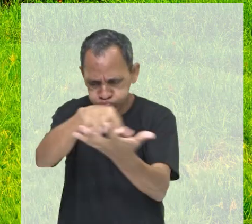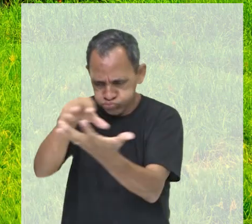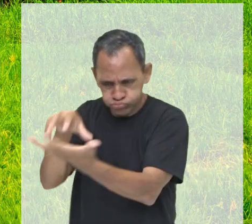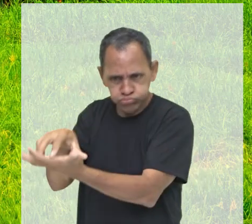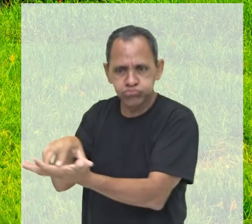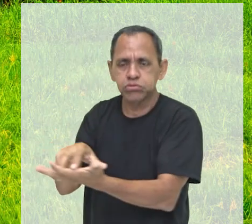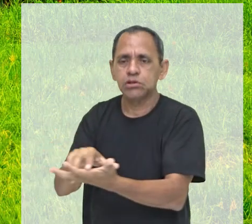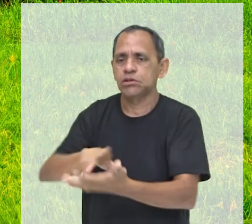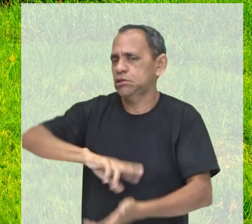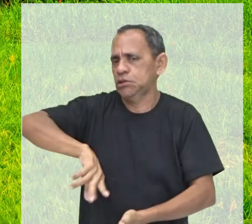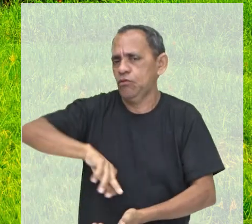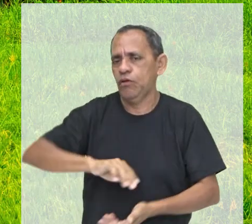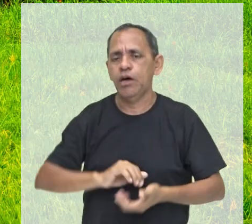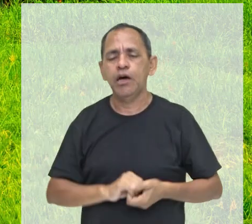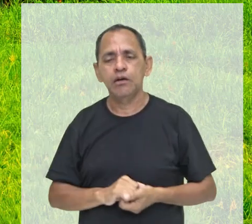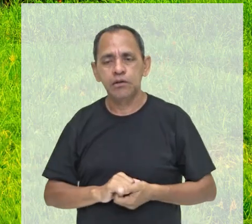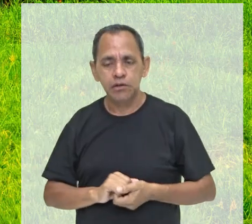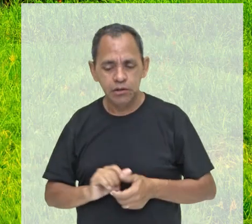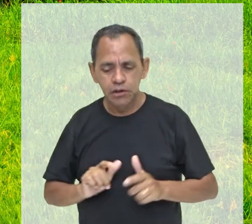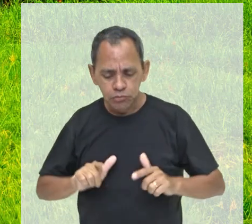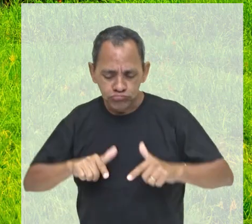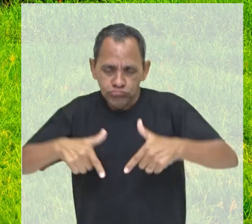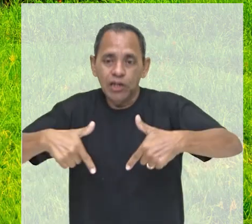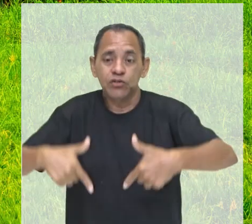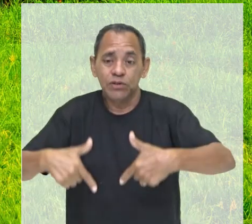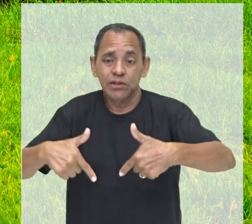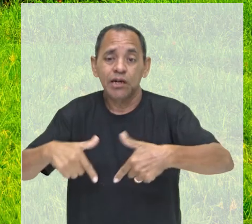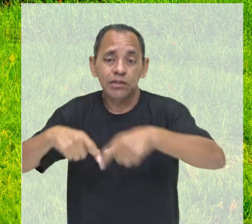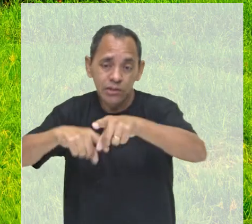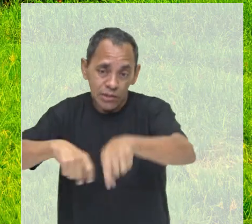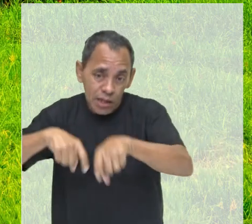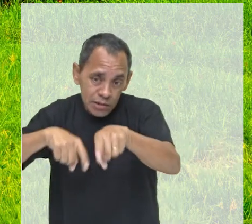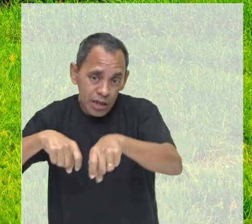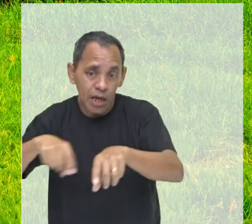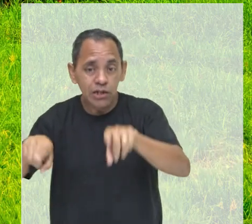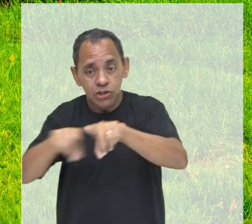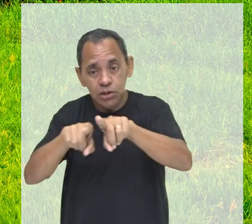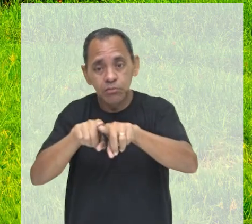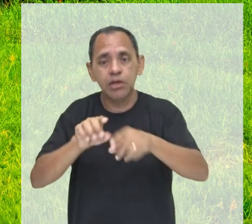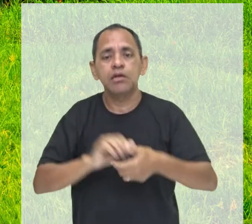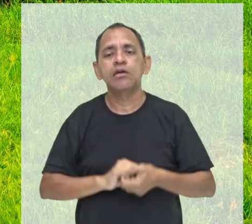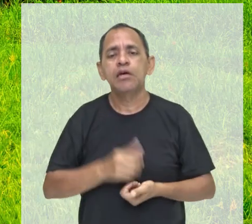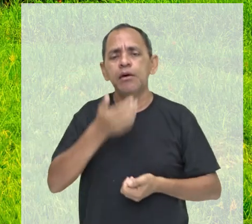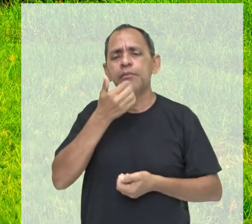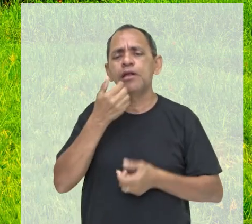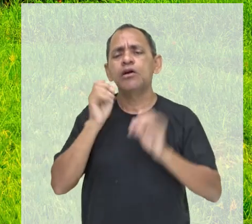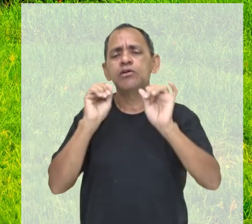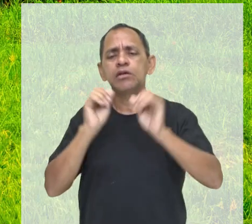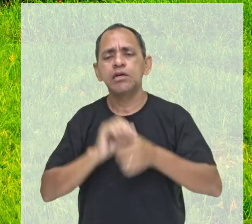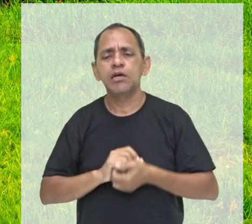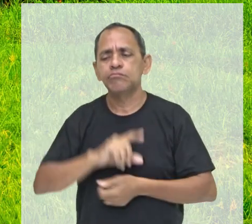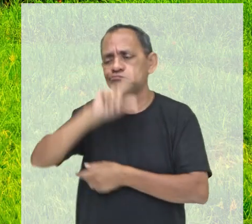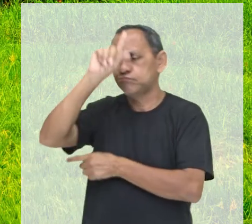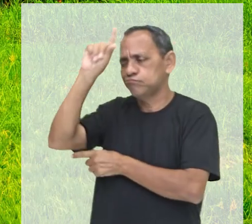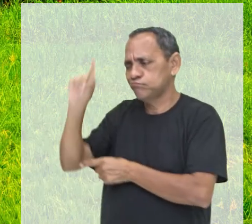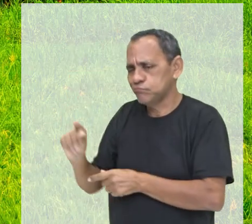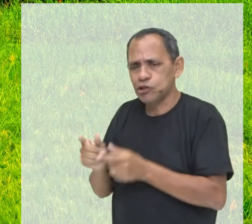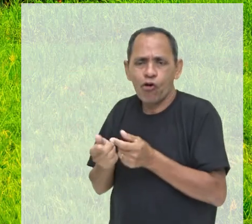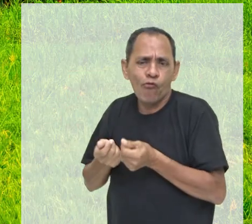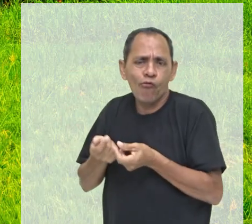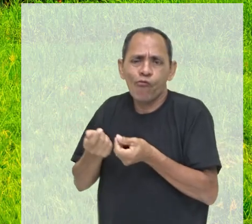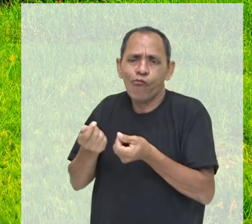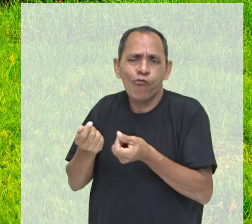indo para o campo para ficar mais próximo, para ter essa conexão melhor e também ali diminuir custos, né? Aí